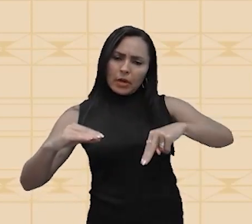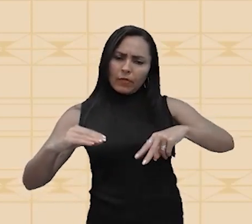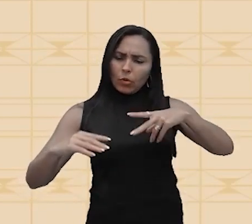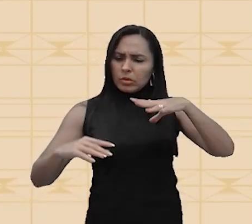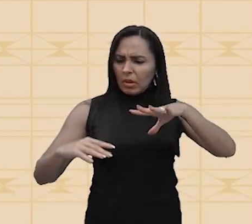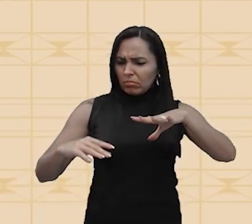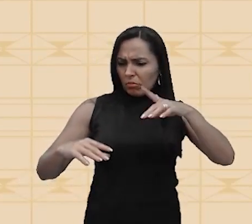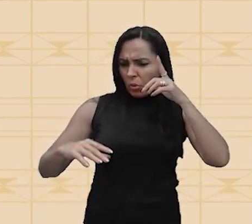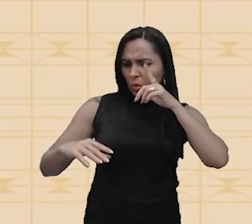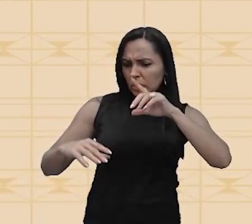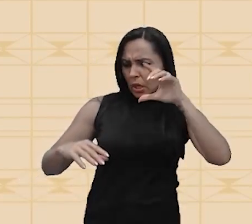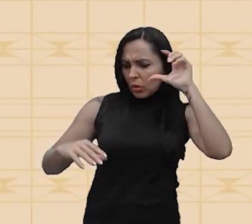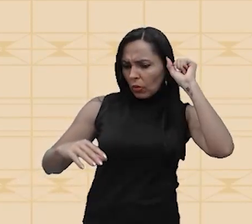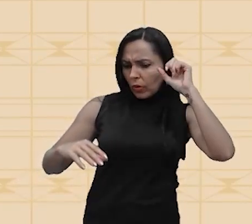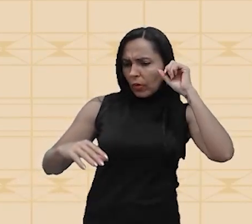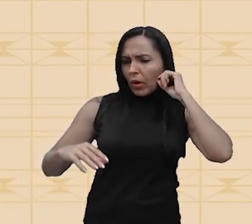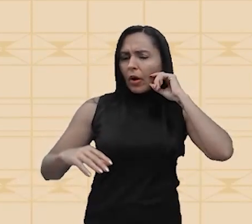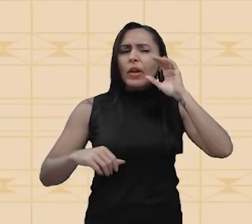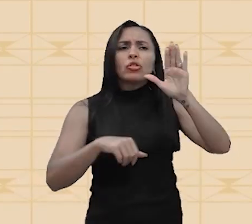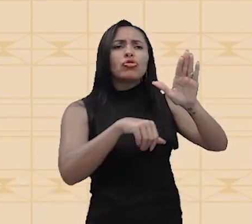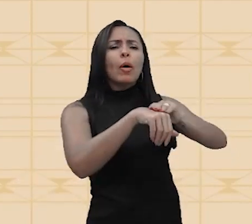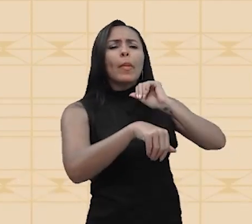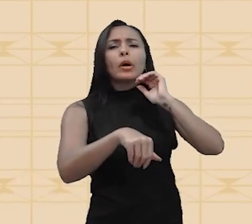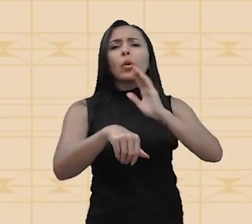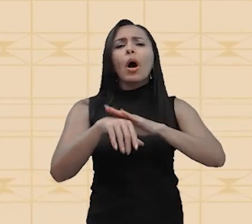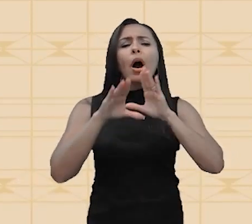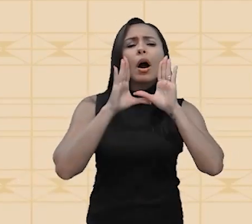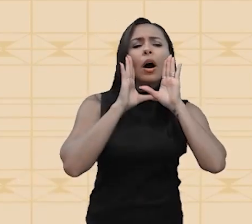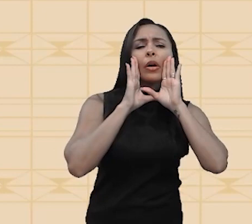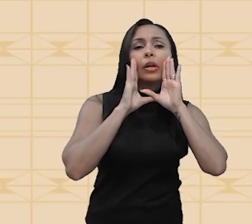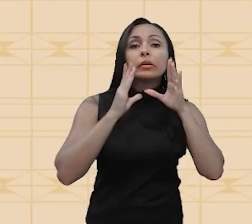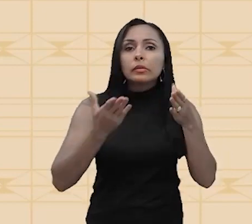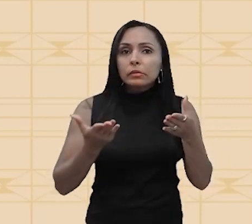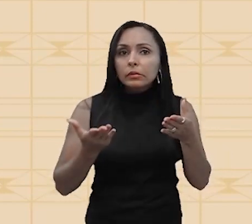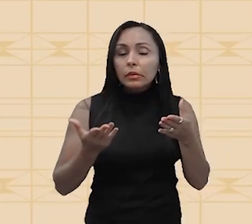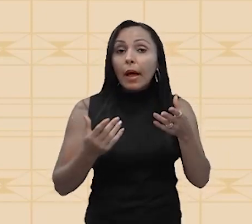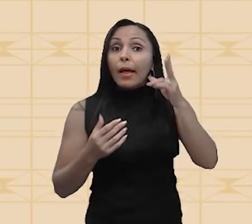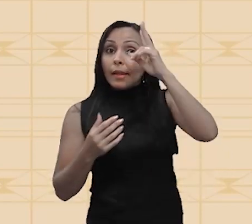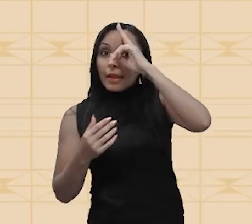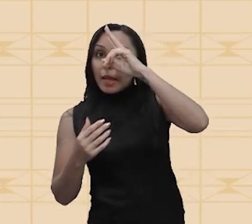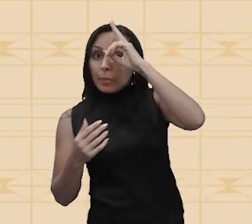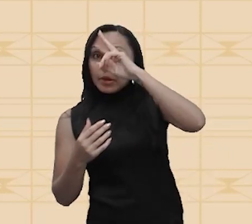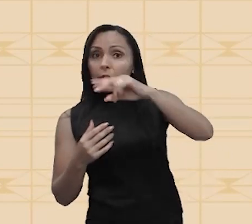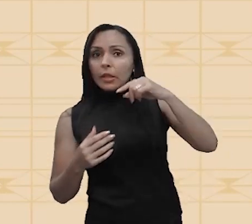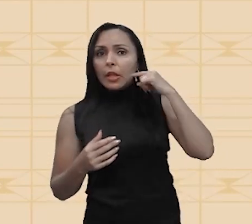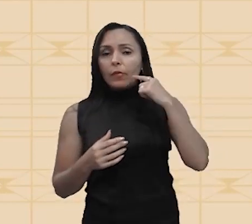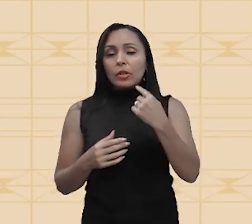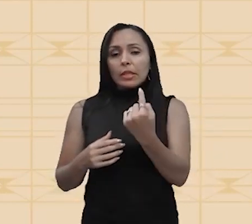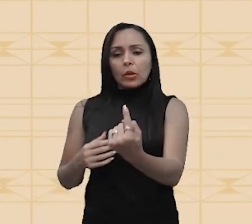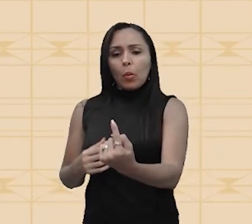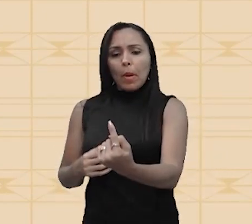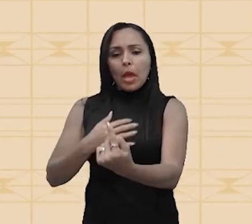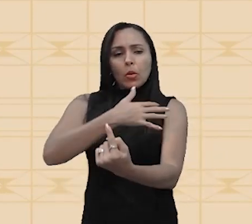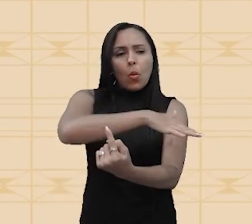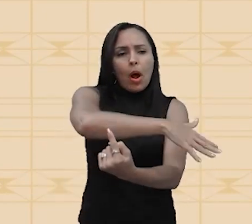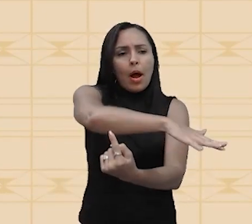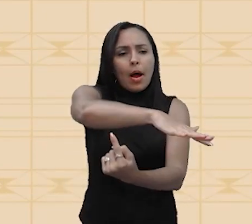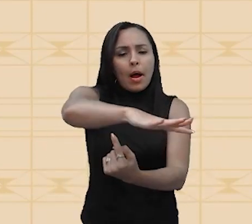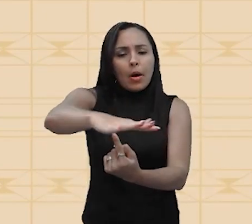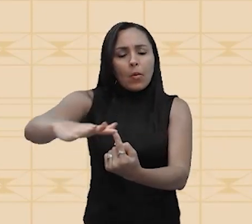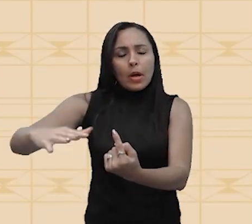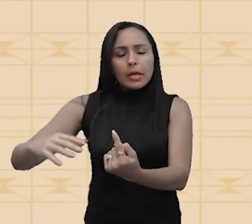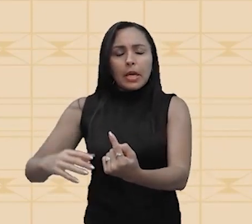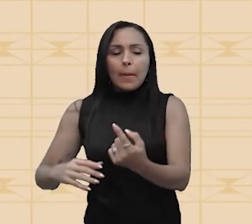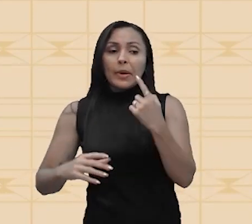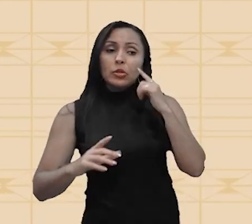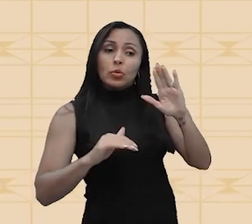alguém chamando pelo seu nome do lado de fora? Pois é, lembre-se, você está no meio que é a água e a pessoa do lado de fora está no